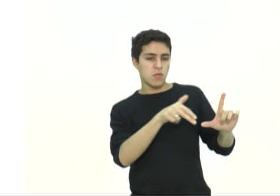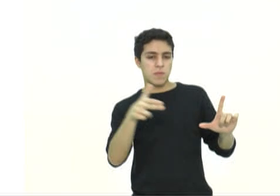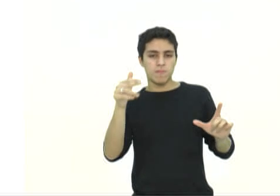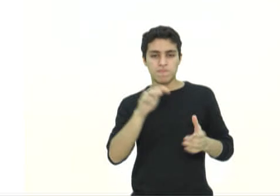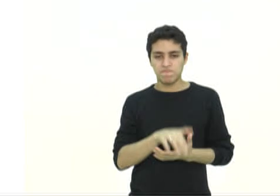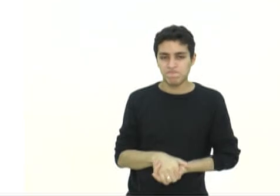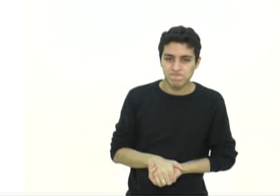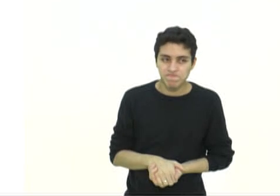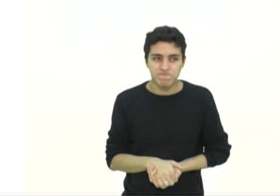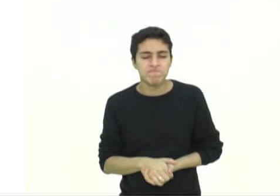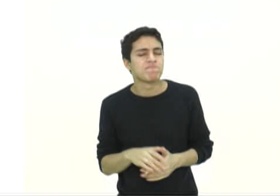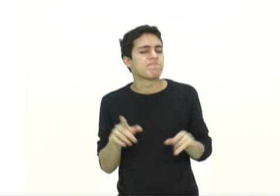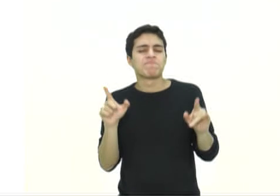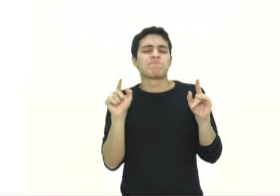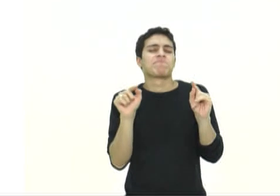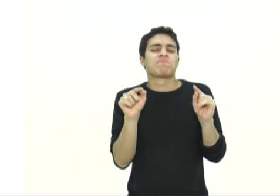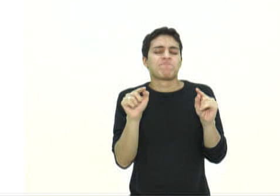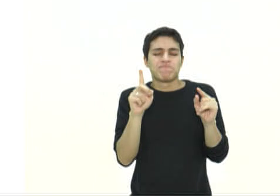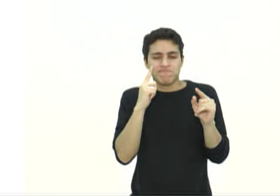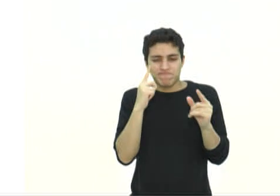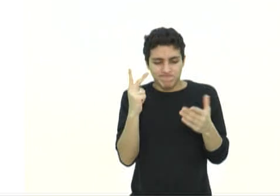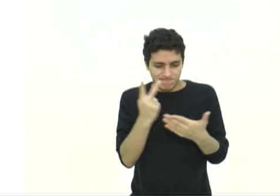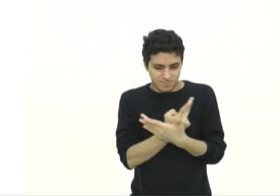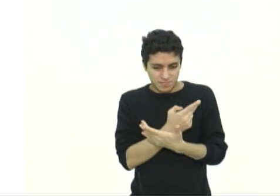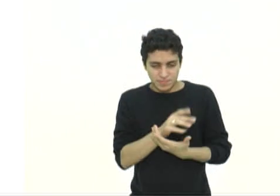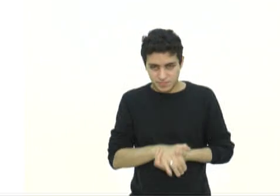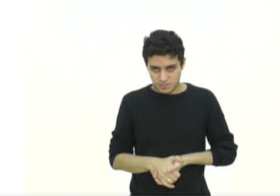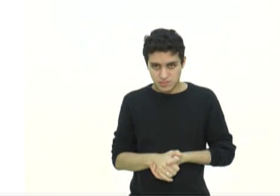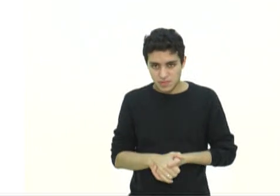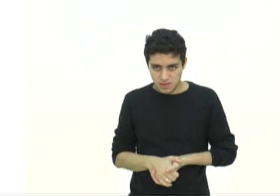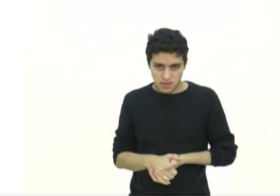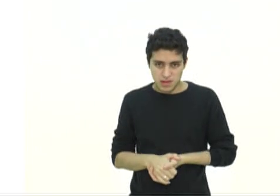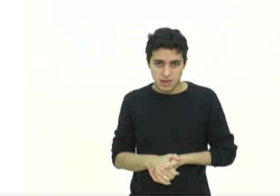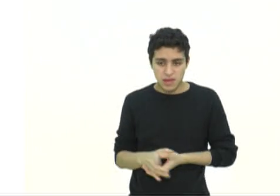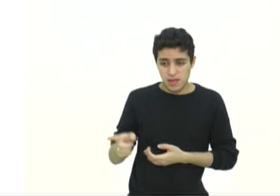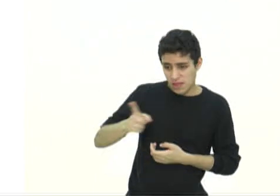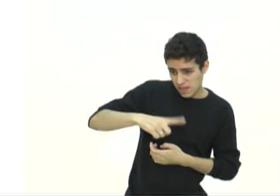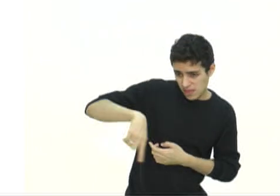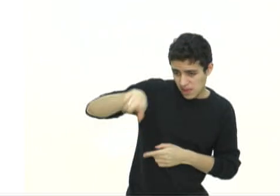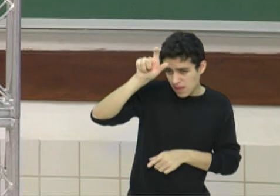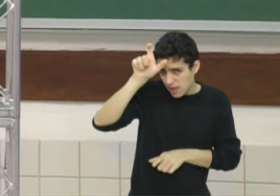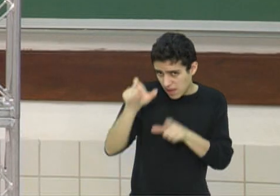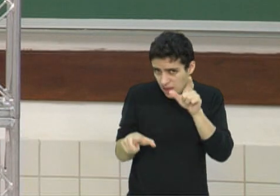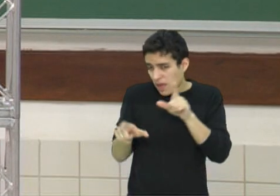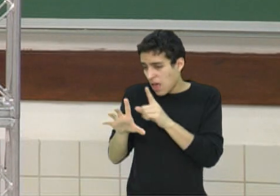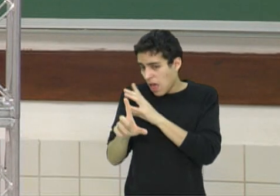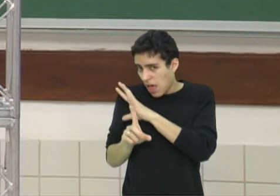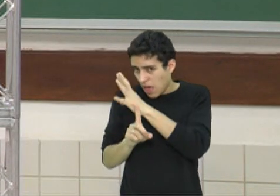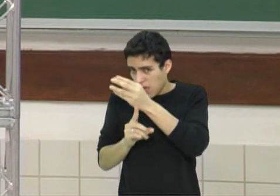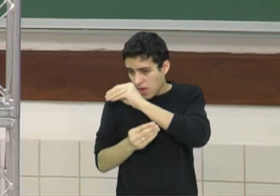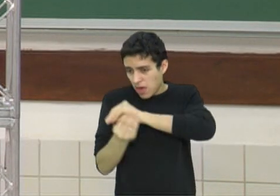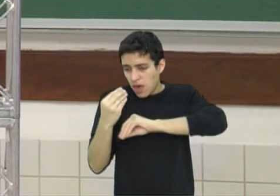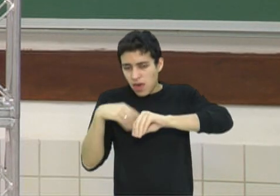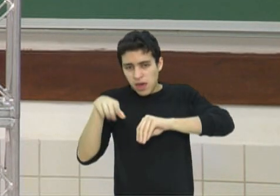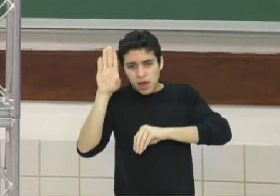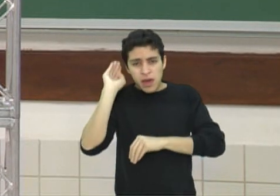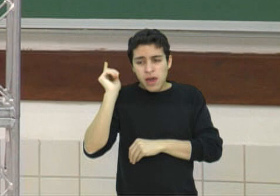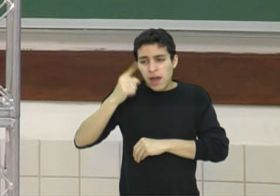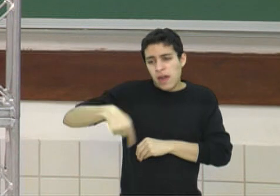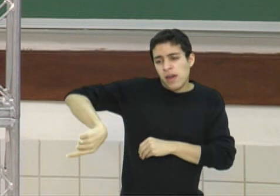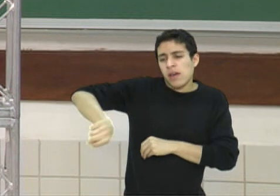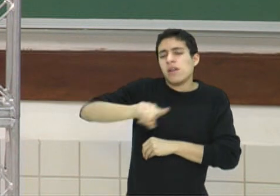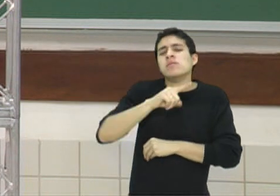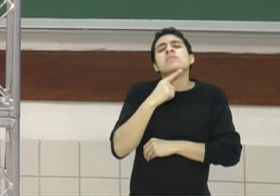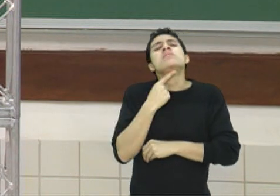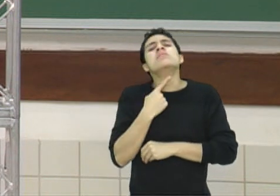E o que acontece? Esses artistas que estavam nesse movimento acadêmico, eles já procuravam, de